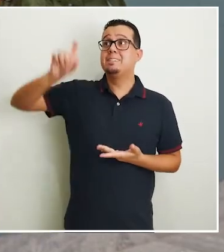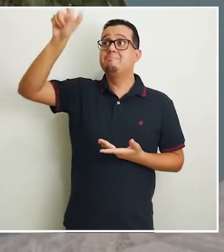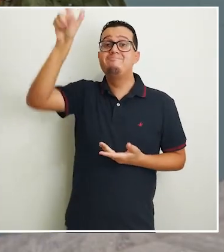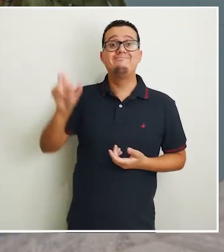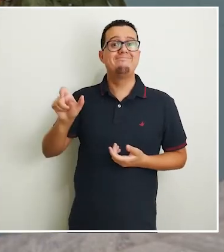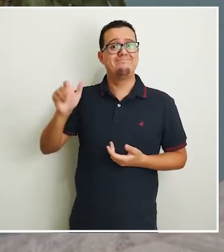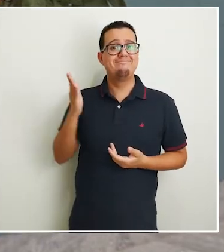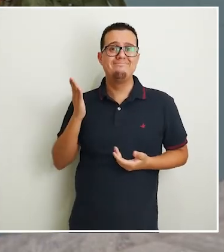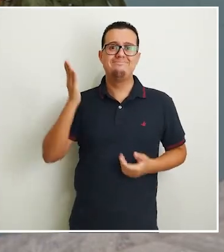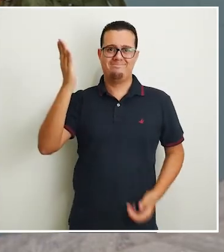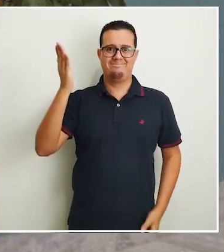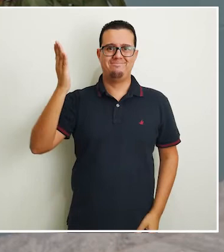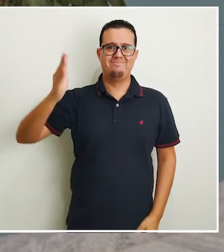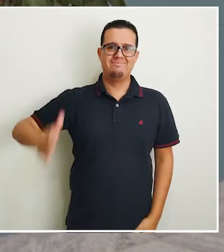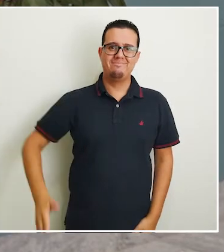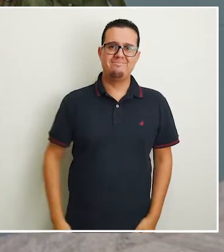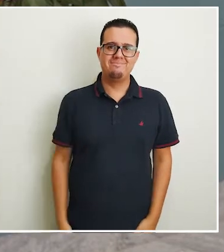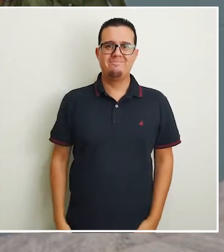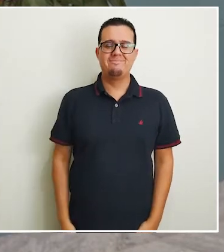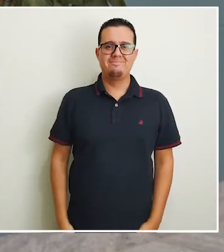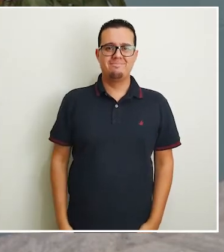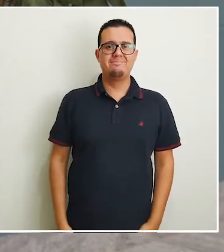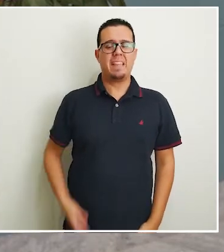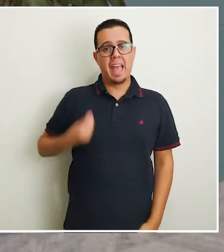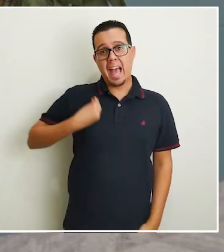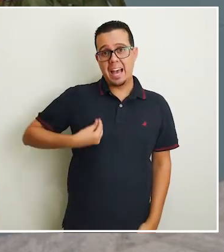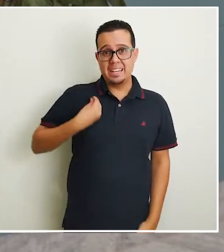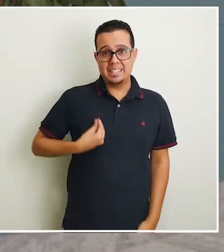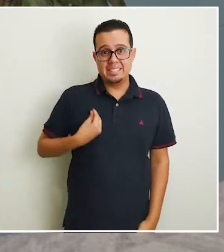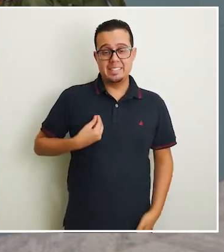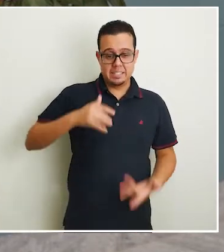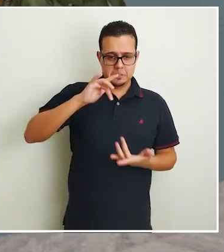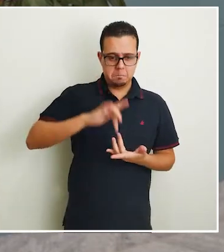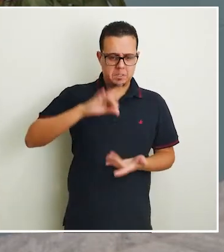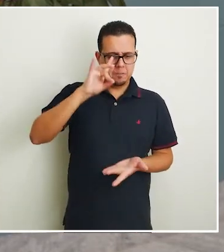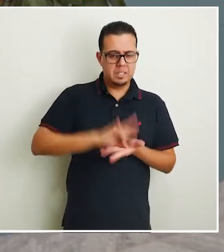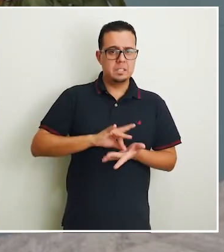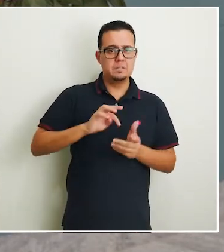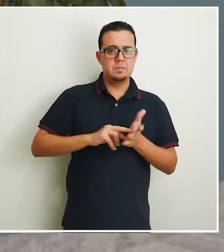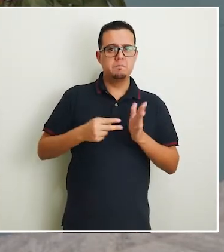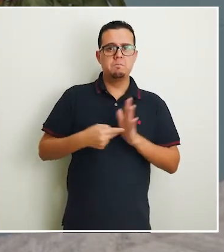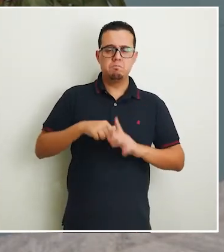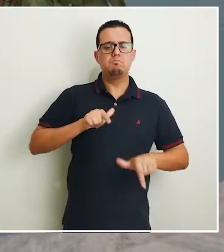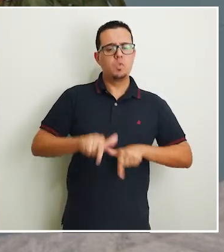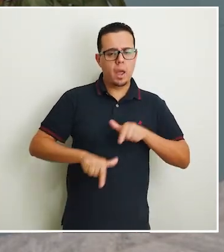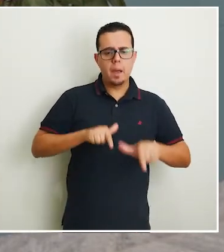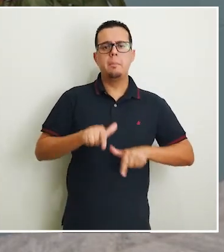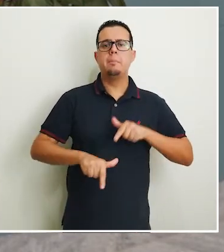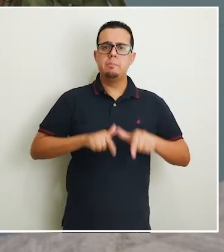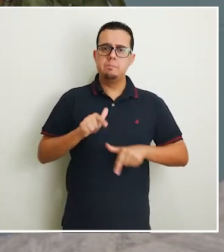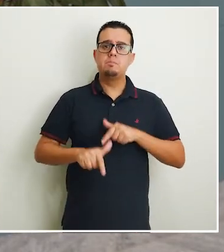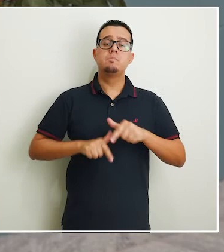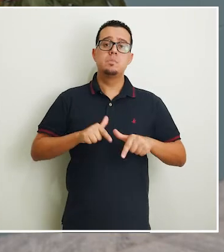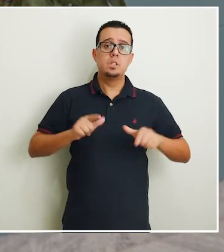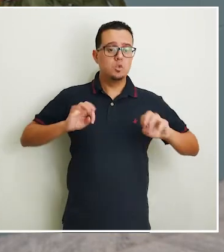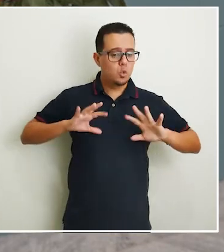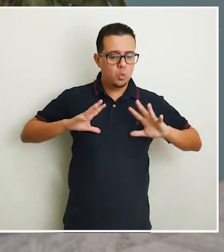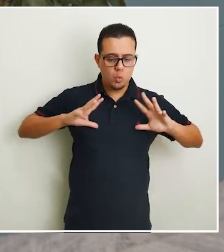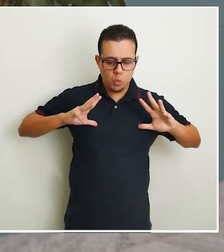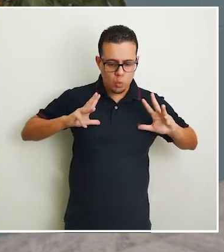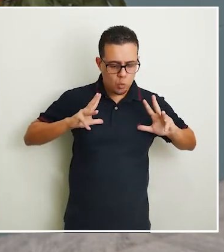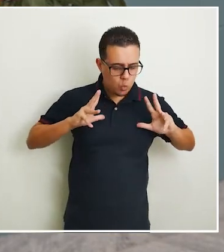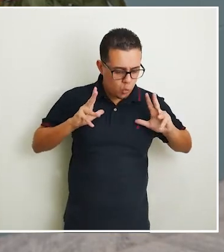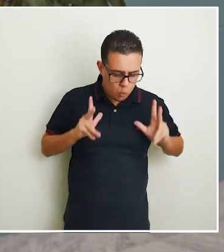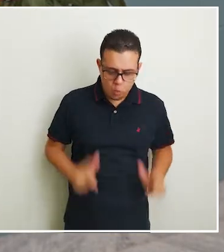quem Deus é. A vida em espírito e em verdade é um ministério em que tudo é dedicado